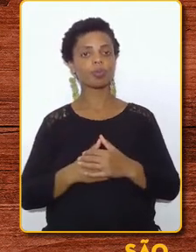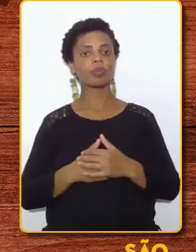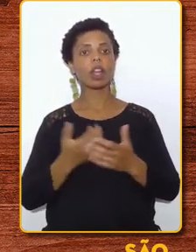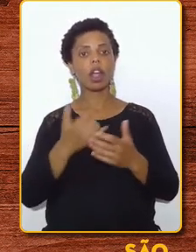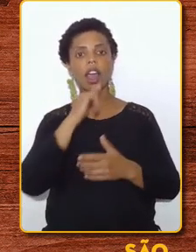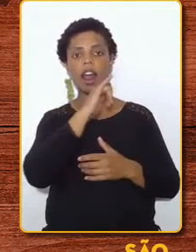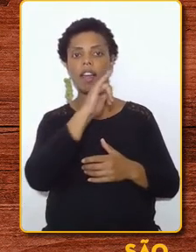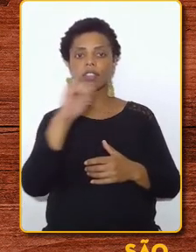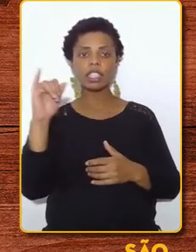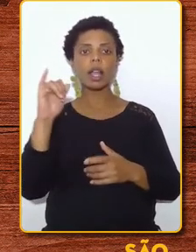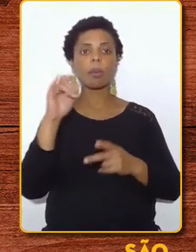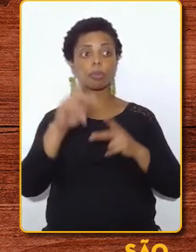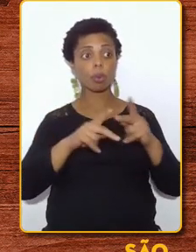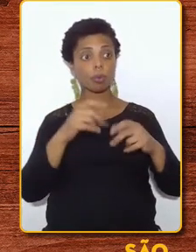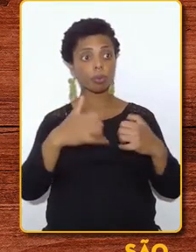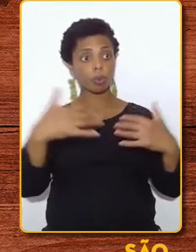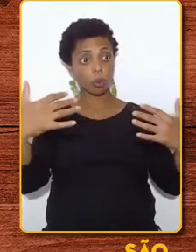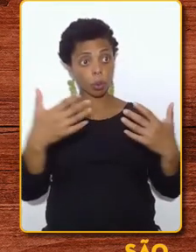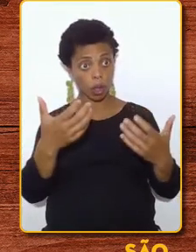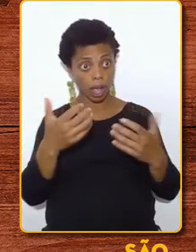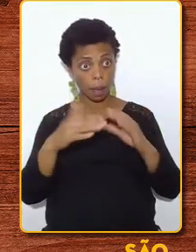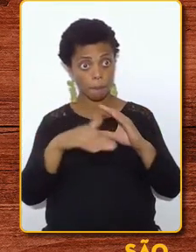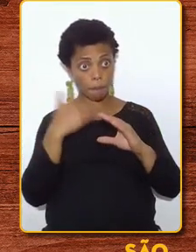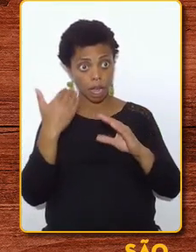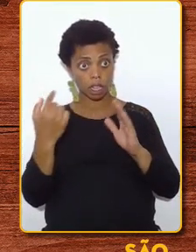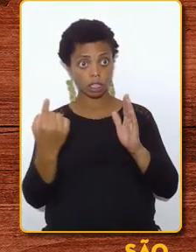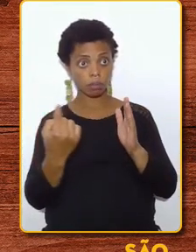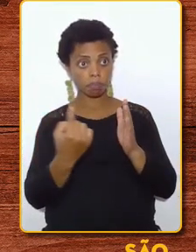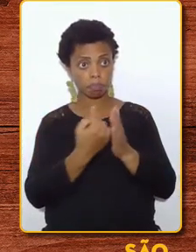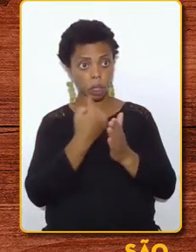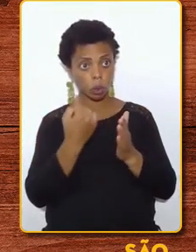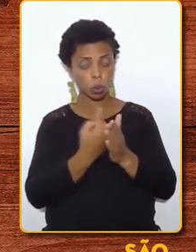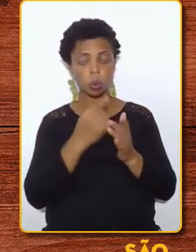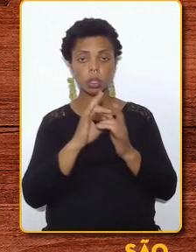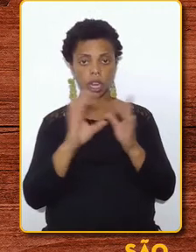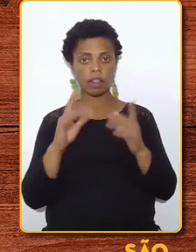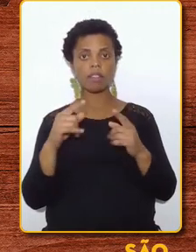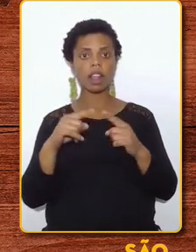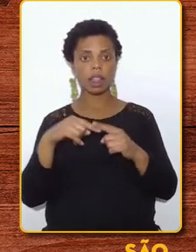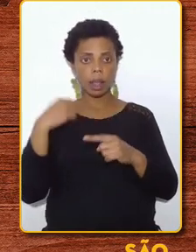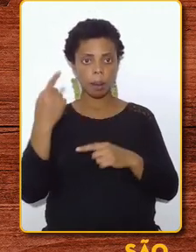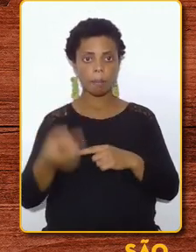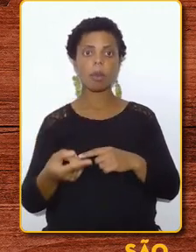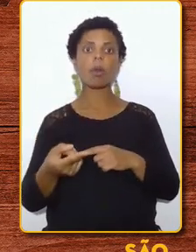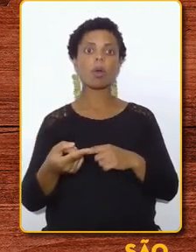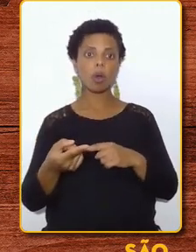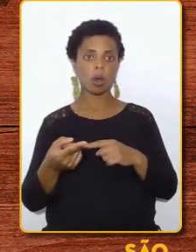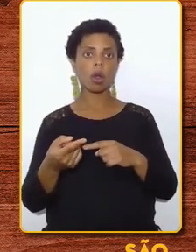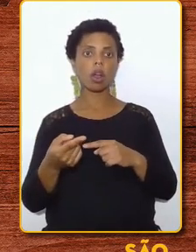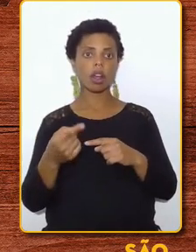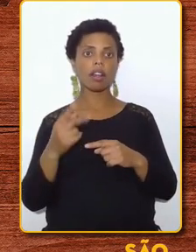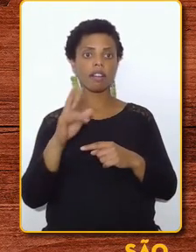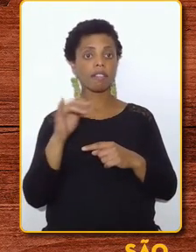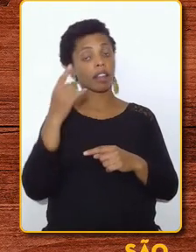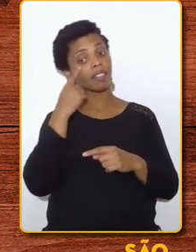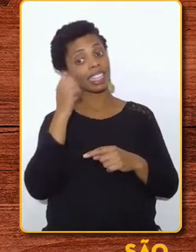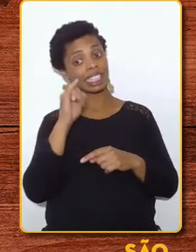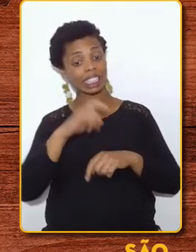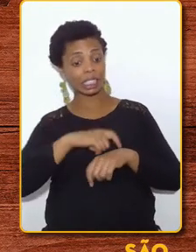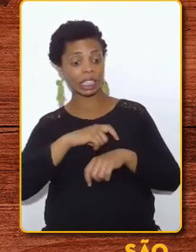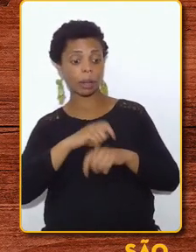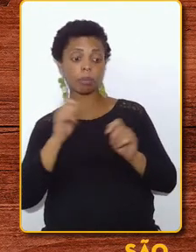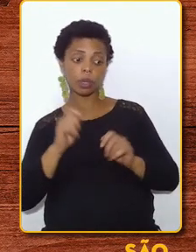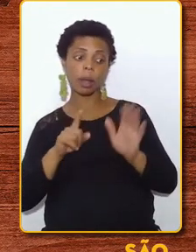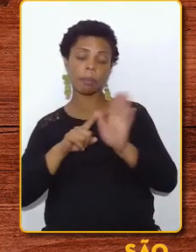mandar perguntas no nosso chat, depois dessa próxima rodada, a gente vai tentar ver se o tempo deixa a gente fazer as perguntas